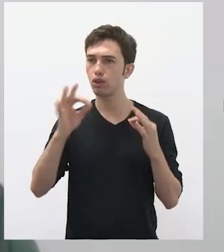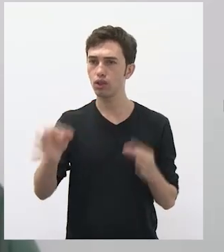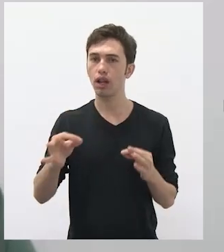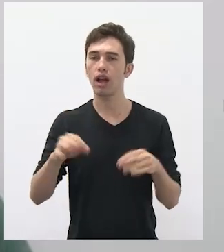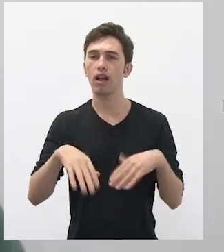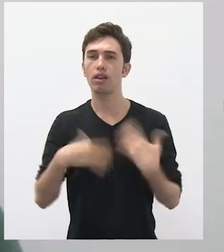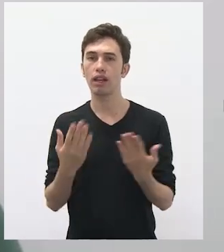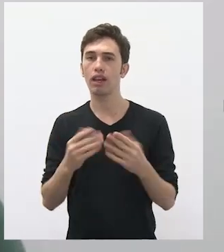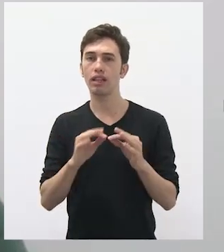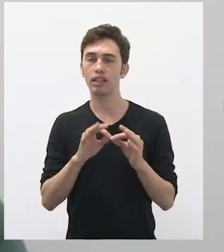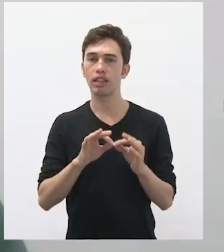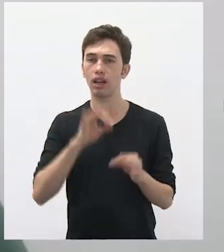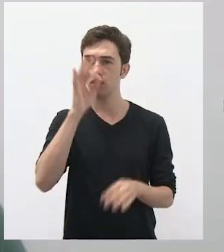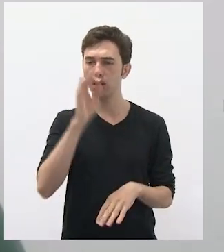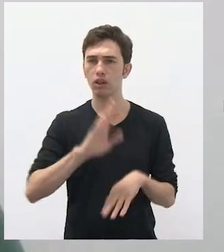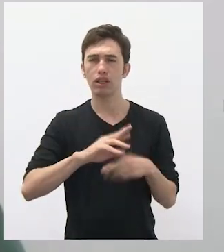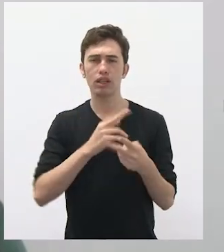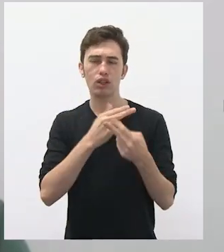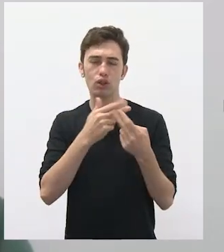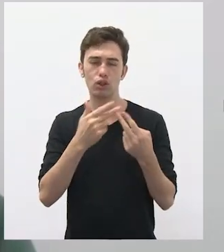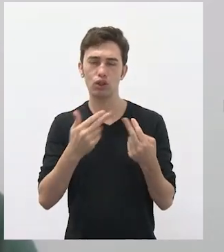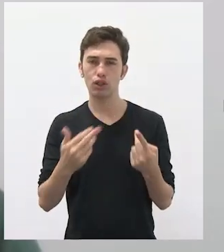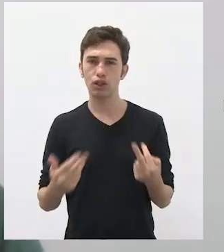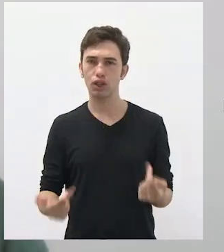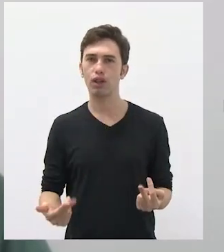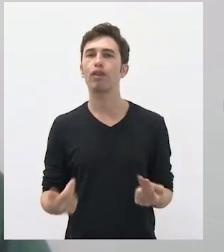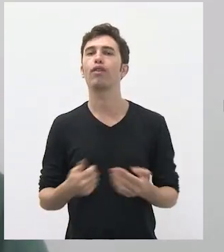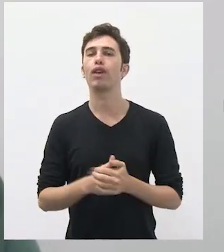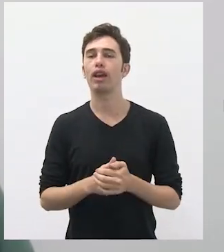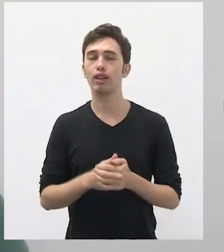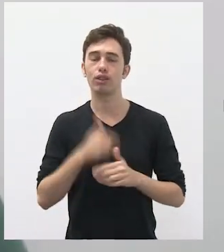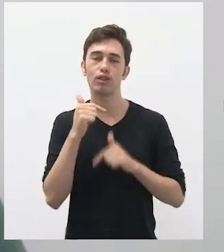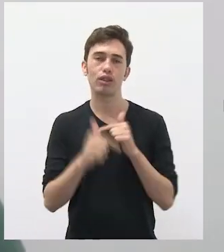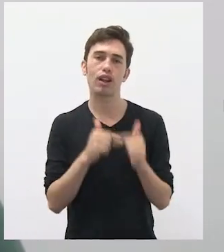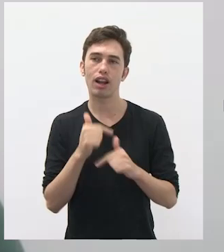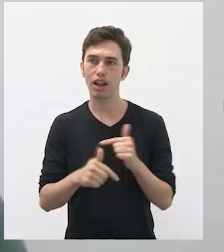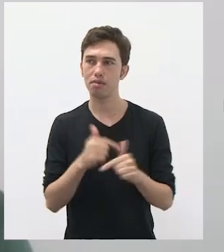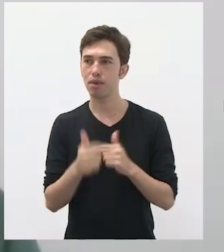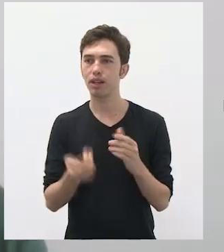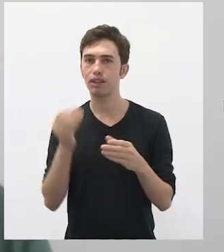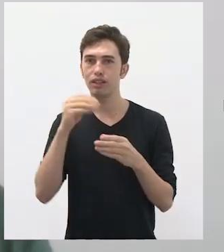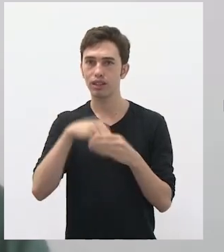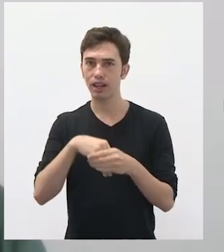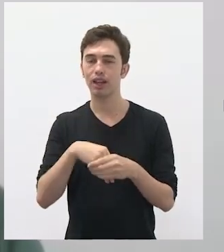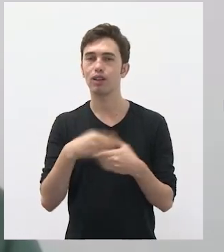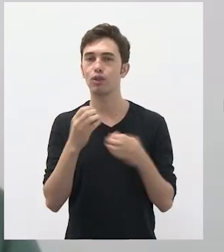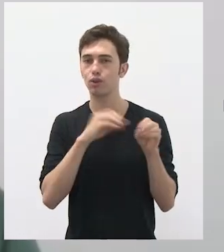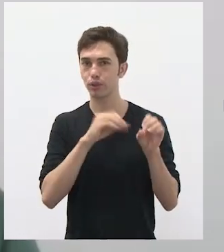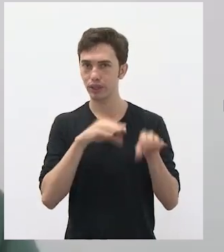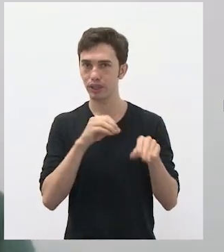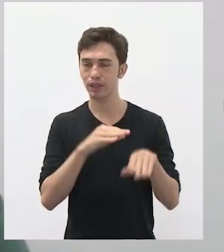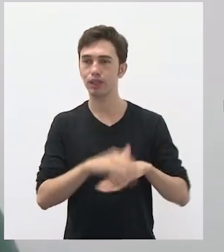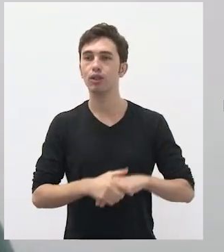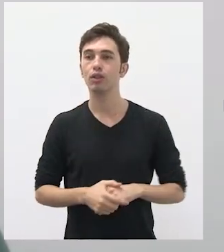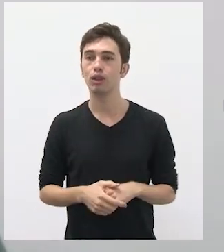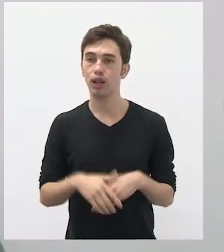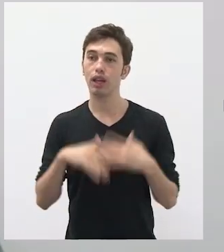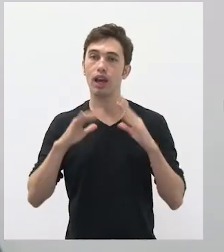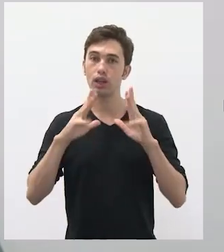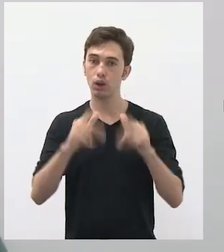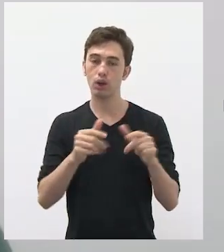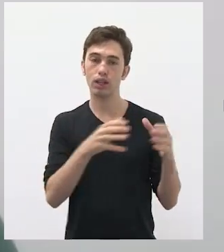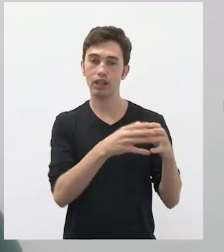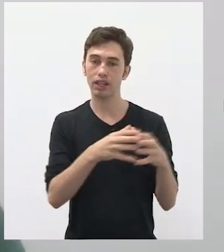é diagonal, quer dizer, passa por todos os nossos trabalhos aí de planejamento de ensino e em todas as áreas